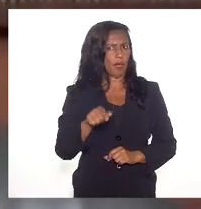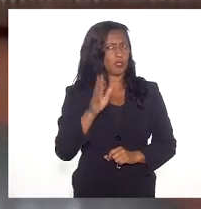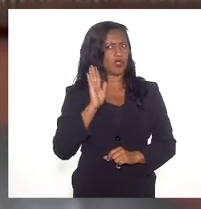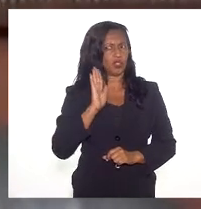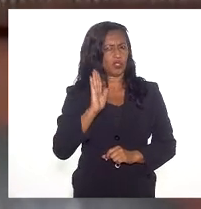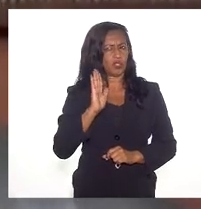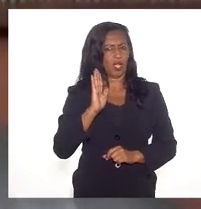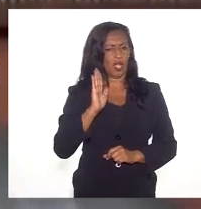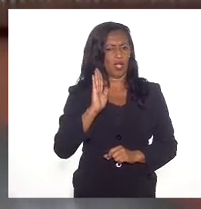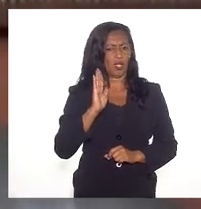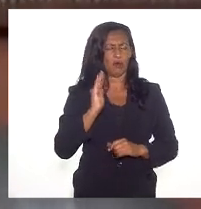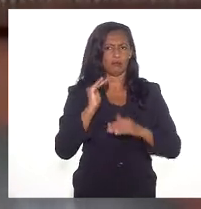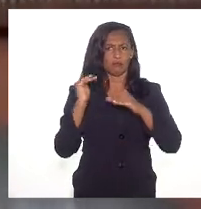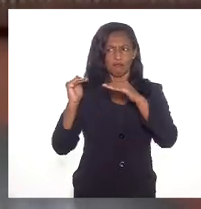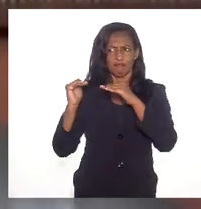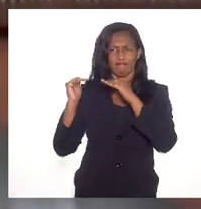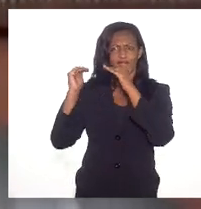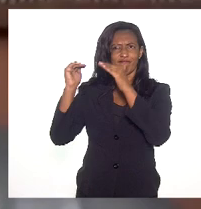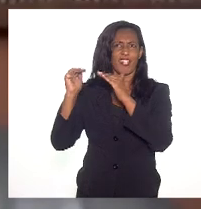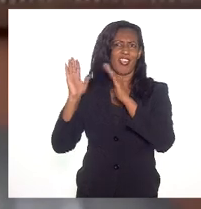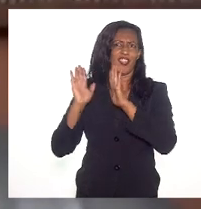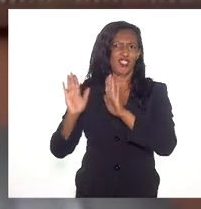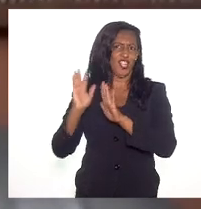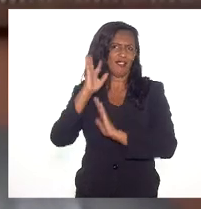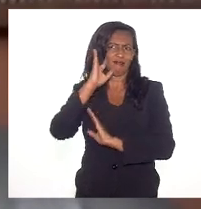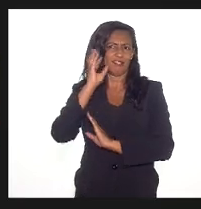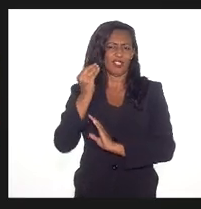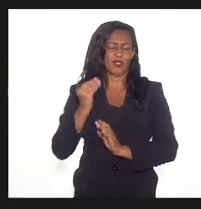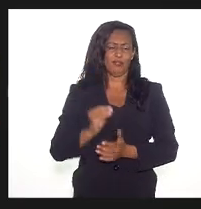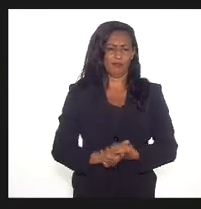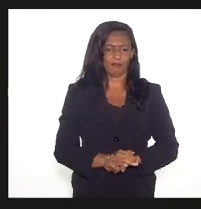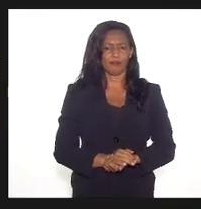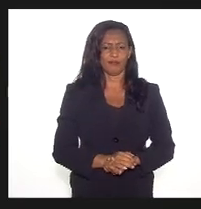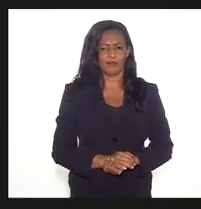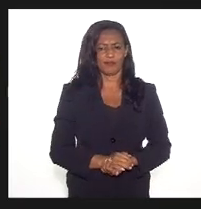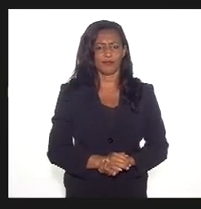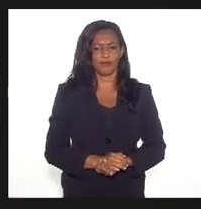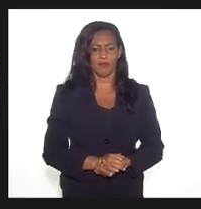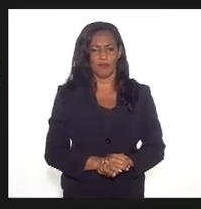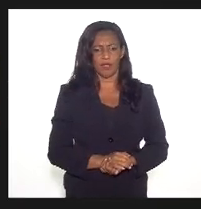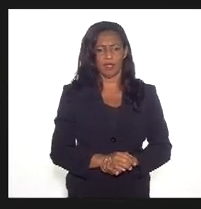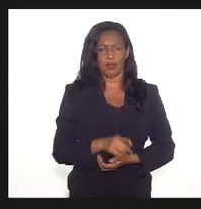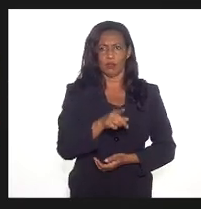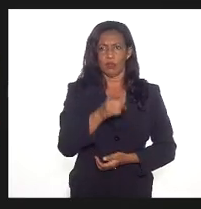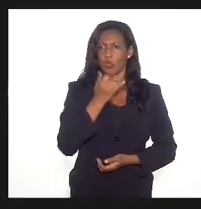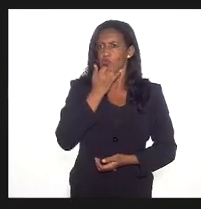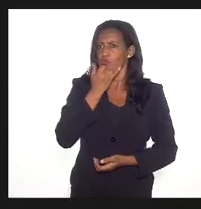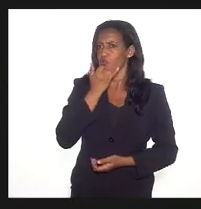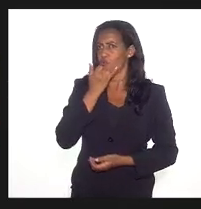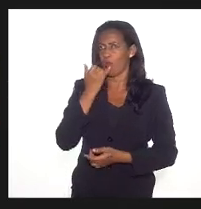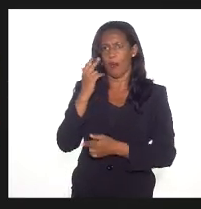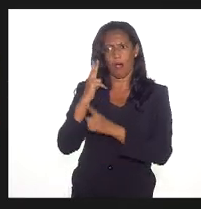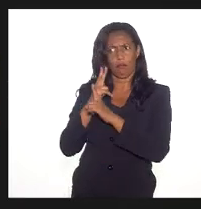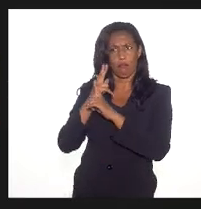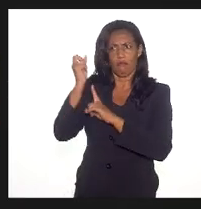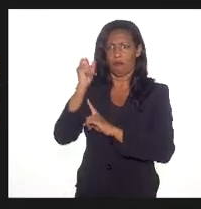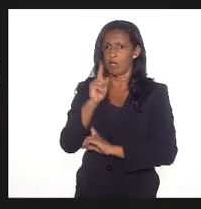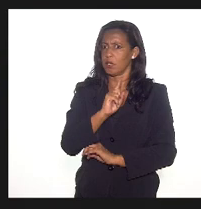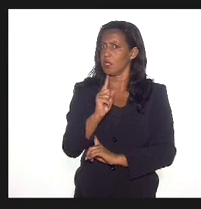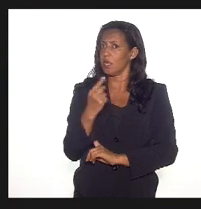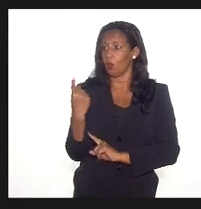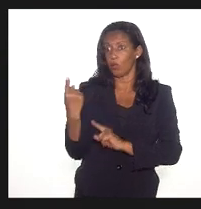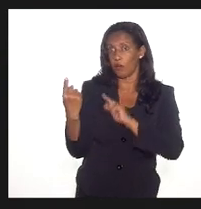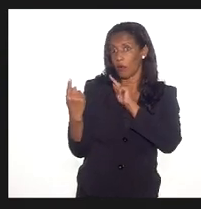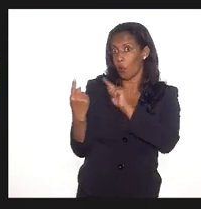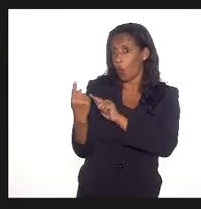no âmbito da Corte Superior. Assim. Eu acho pela que a gente... ordem, cara, não está vencida ainda, não. Teve uma decisão de